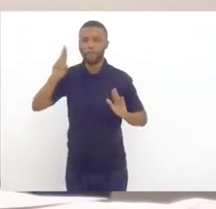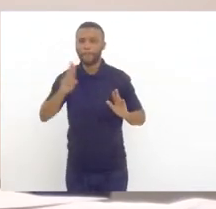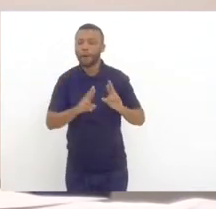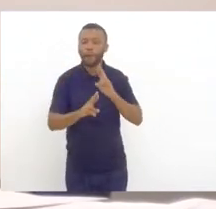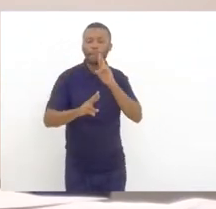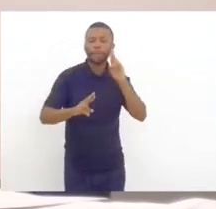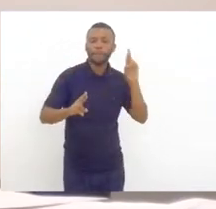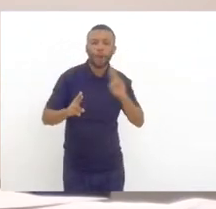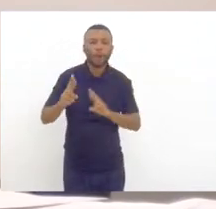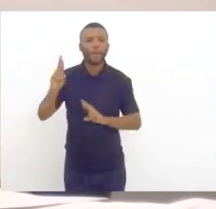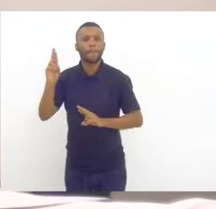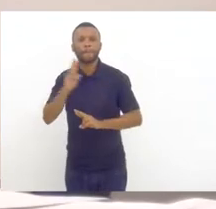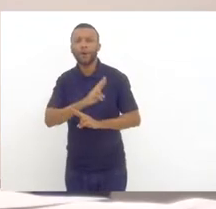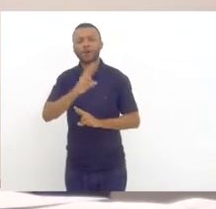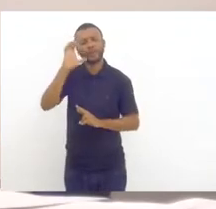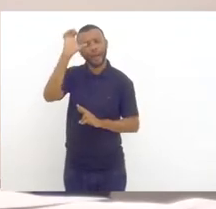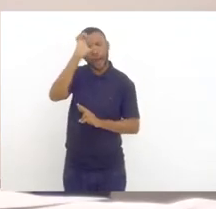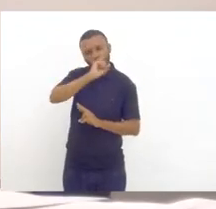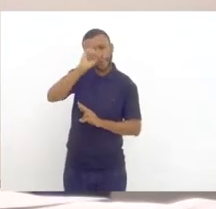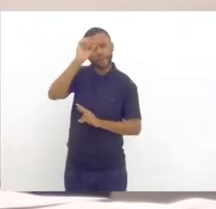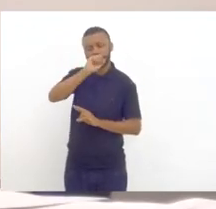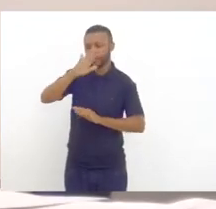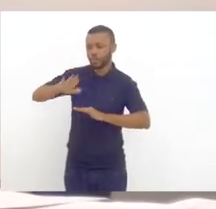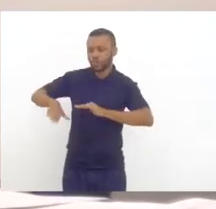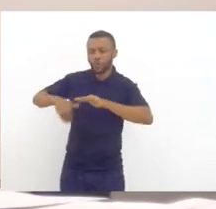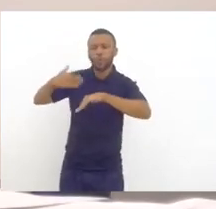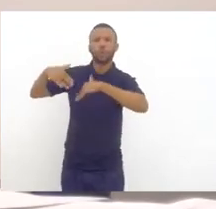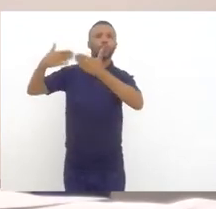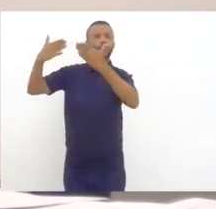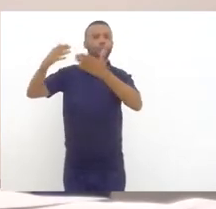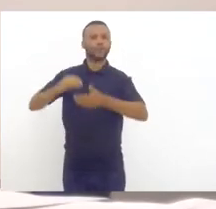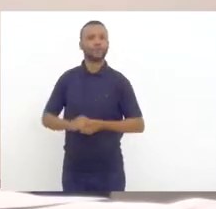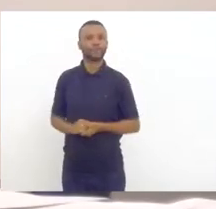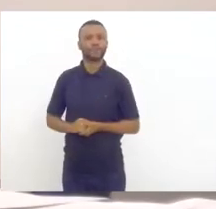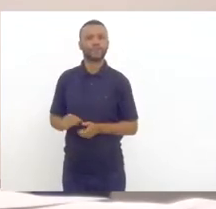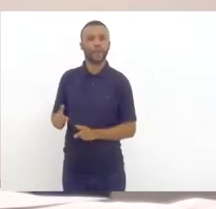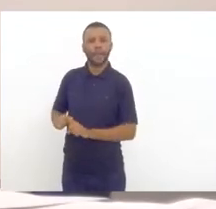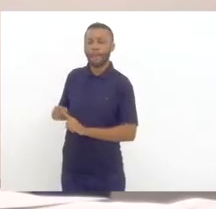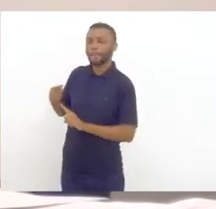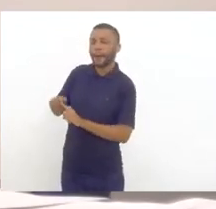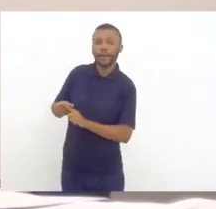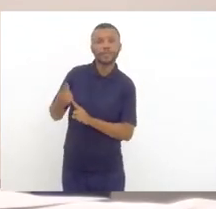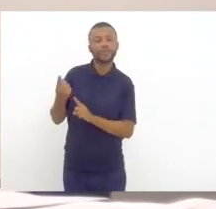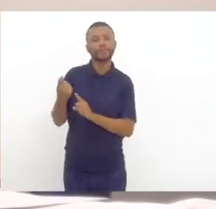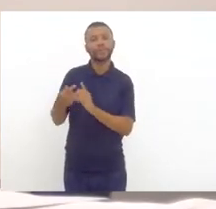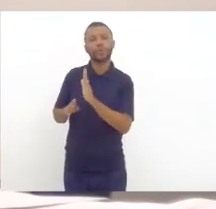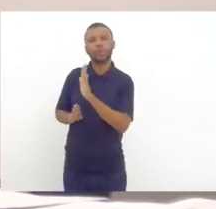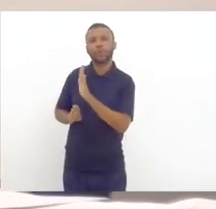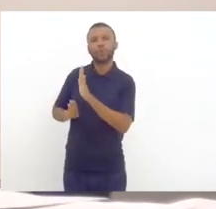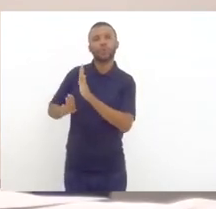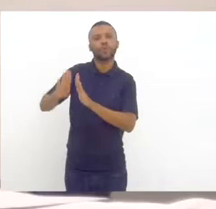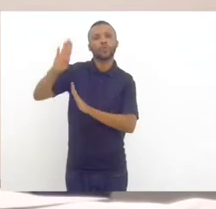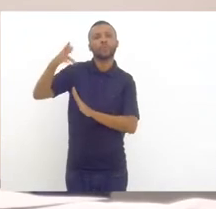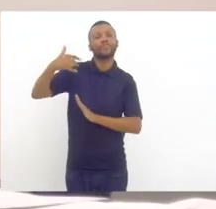de aprendizagem, deputado Ferreirinha, e de aumento de